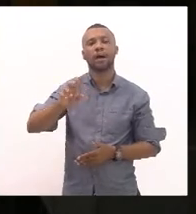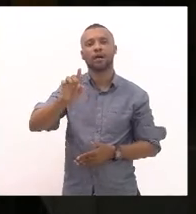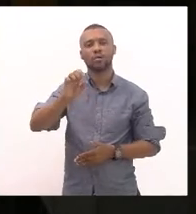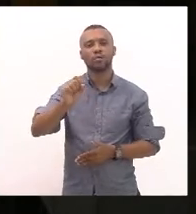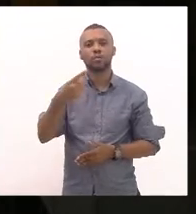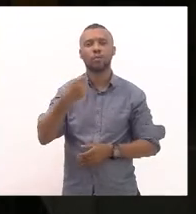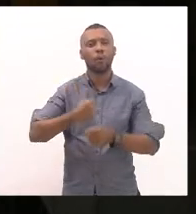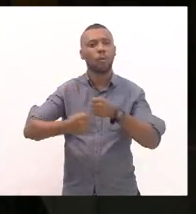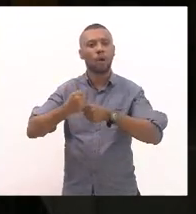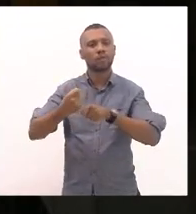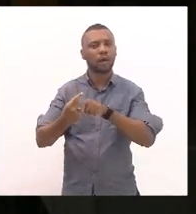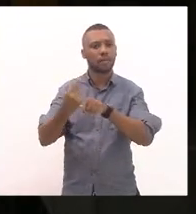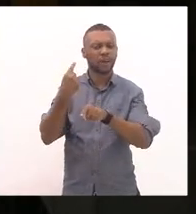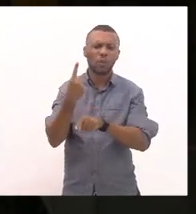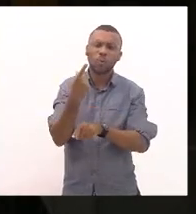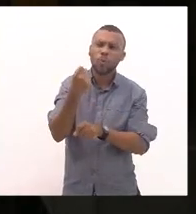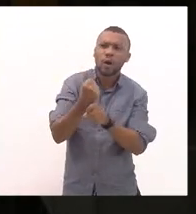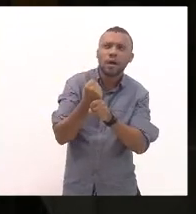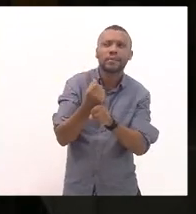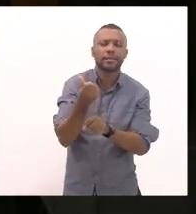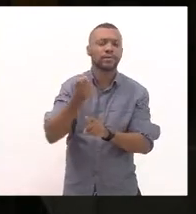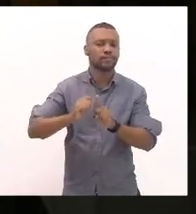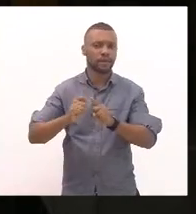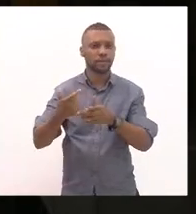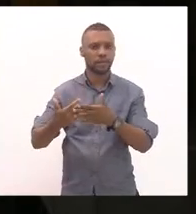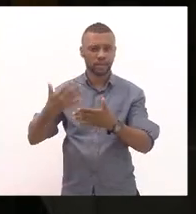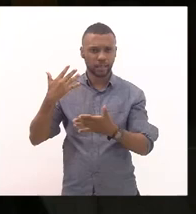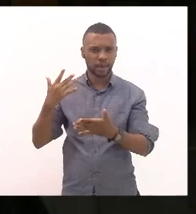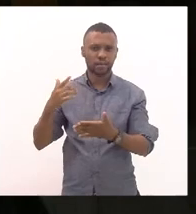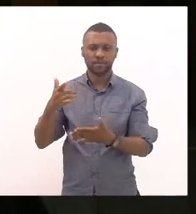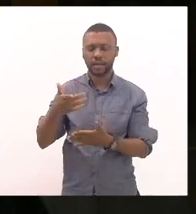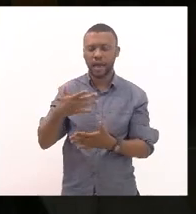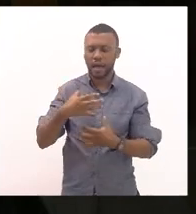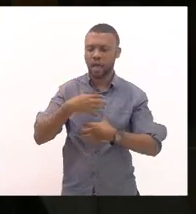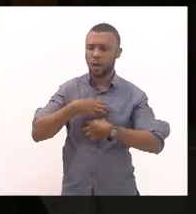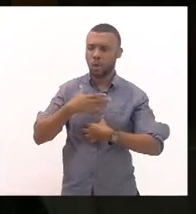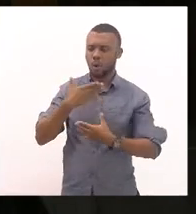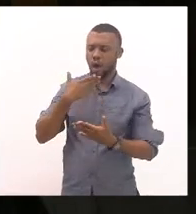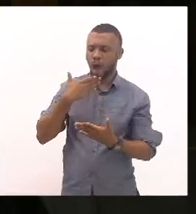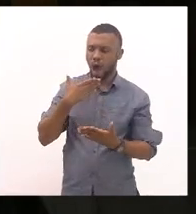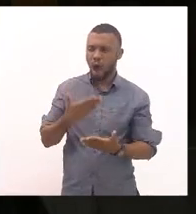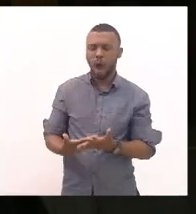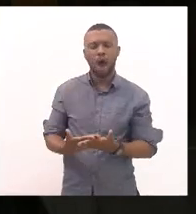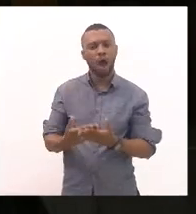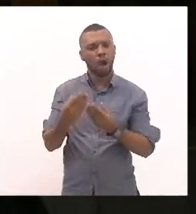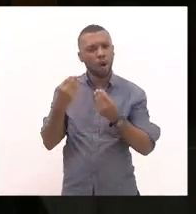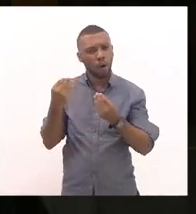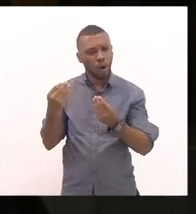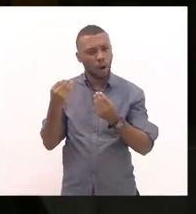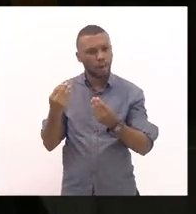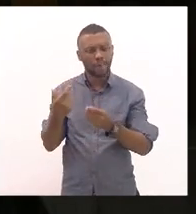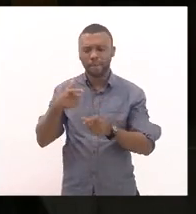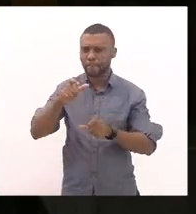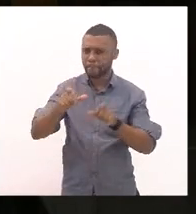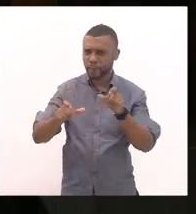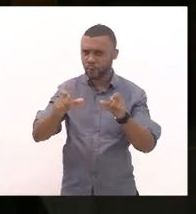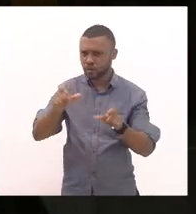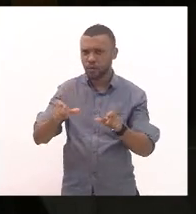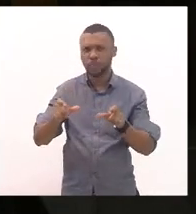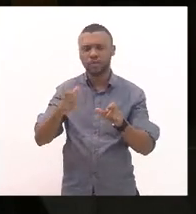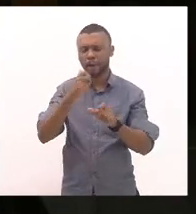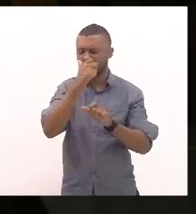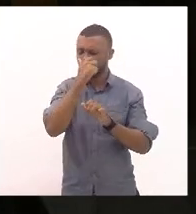um ano atrás um ano e meio atrás a senhora é se deparar com pessoas